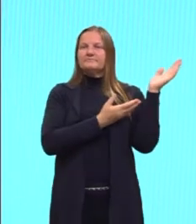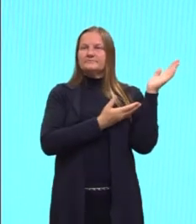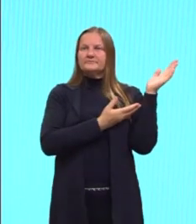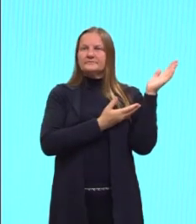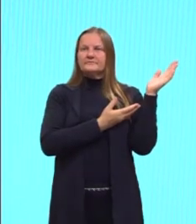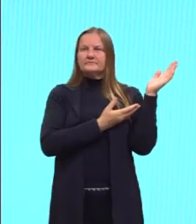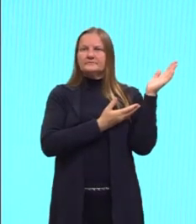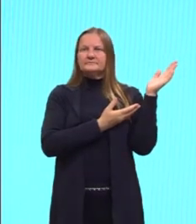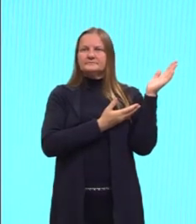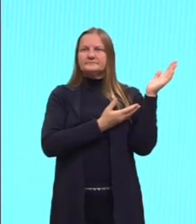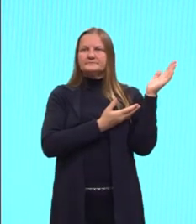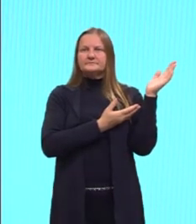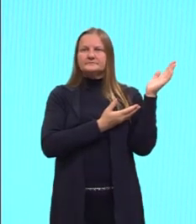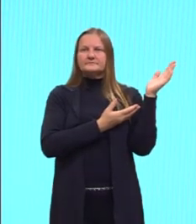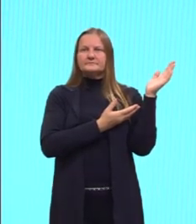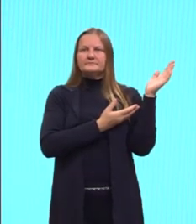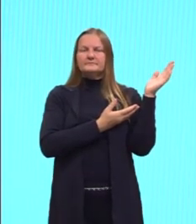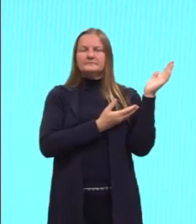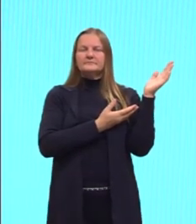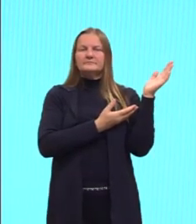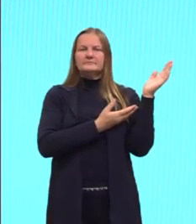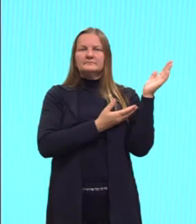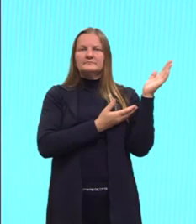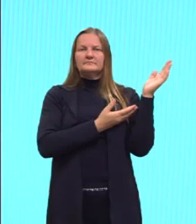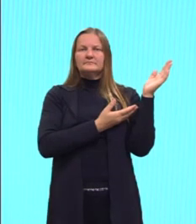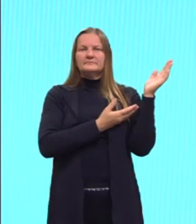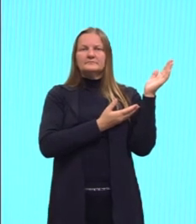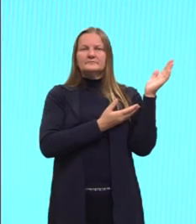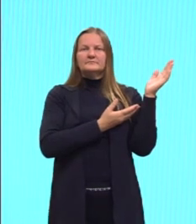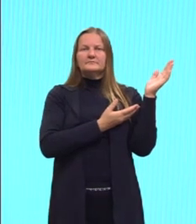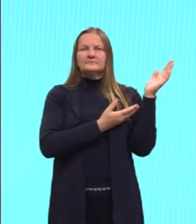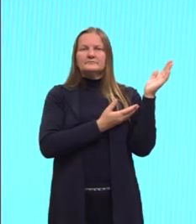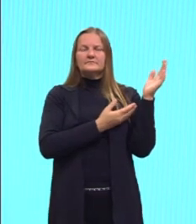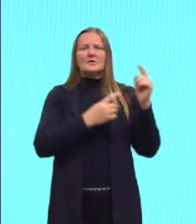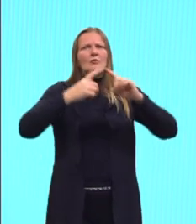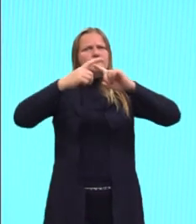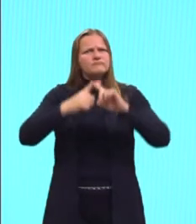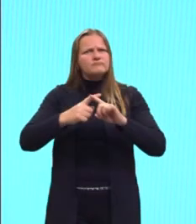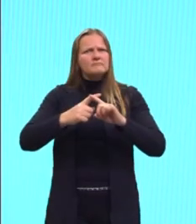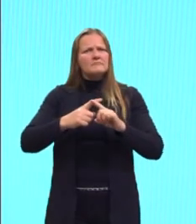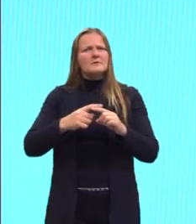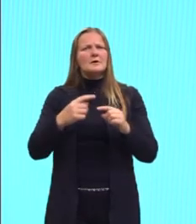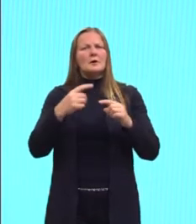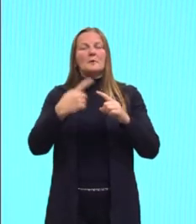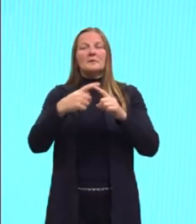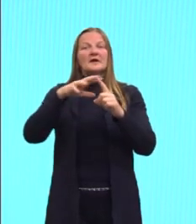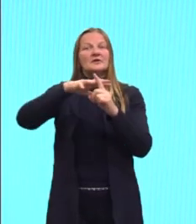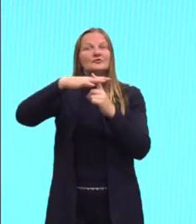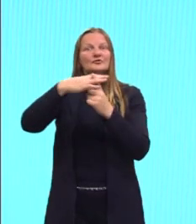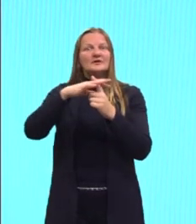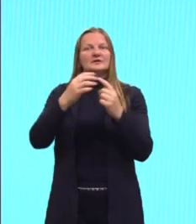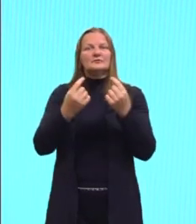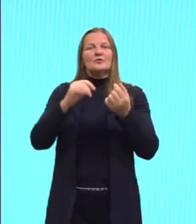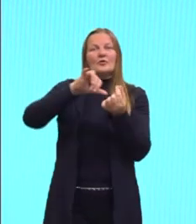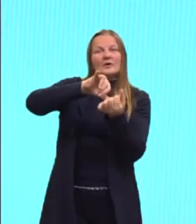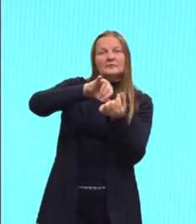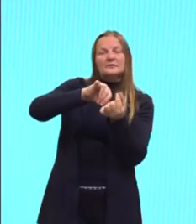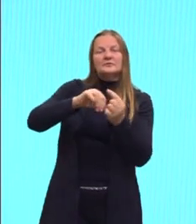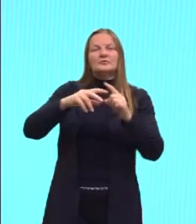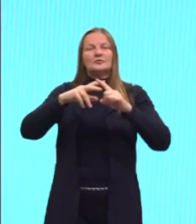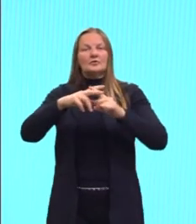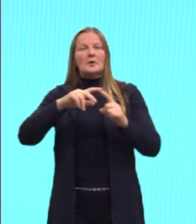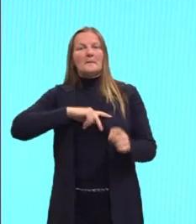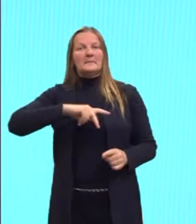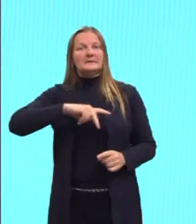né o propriamente dito é um enfrentamento de ideias é quando esse presidente né o